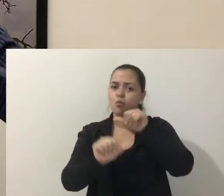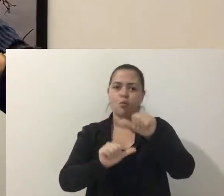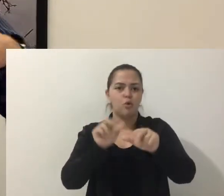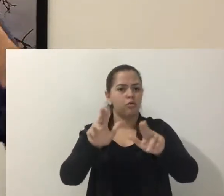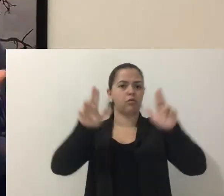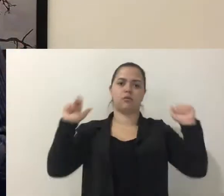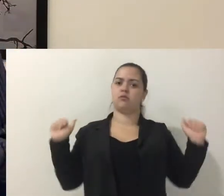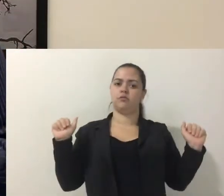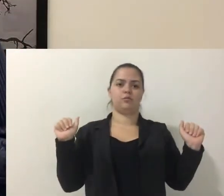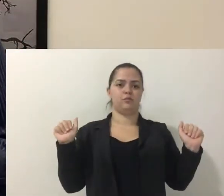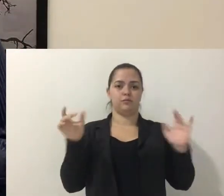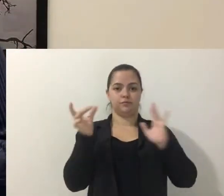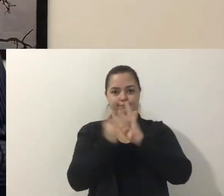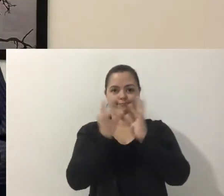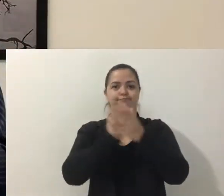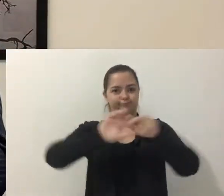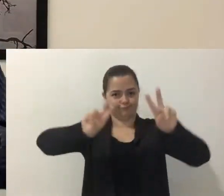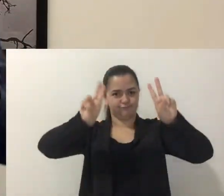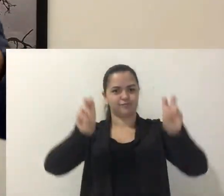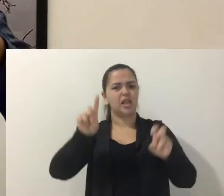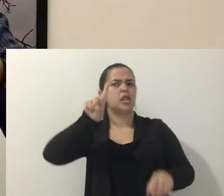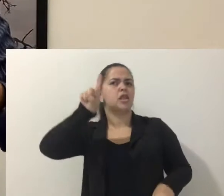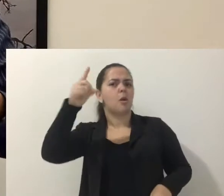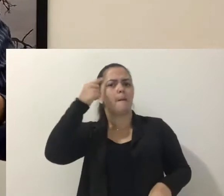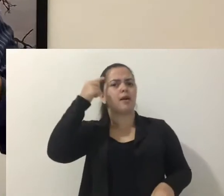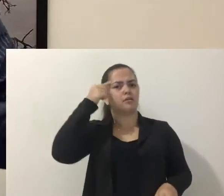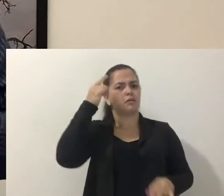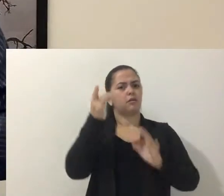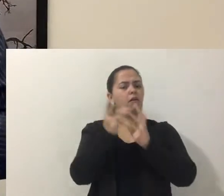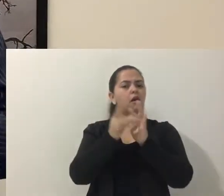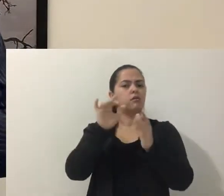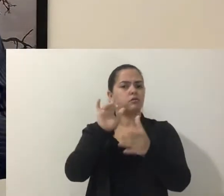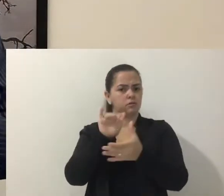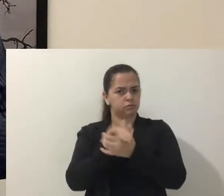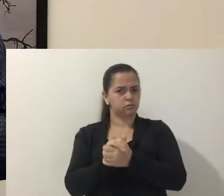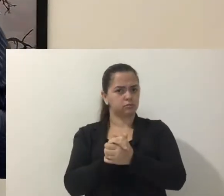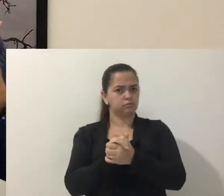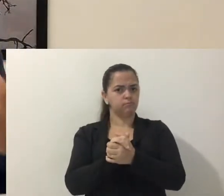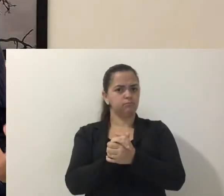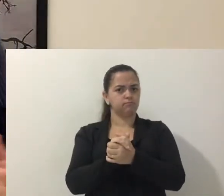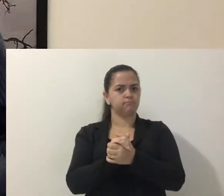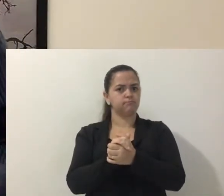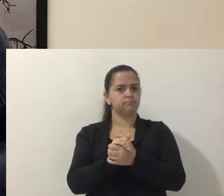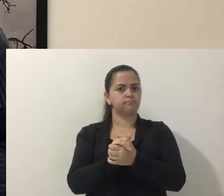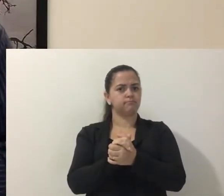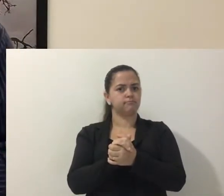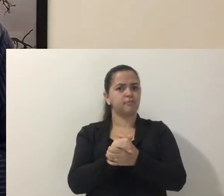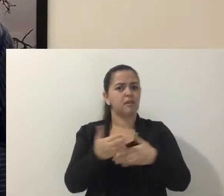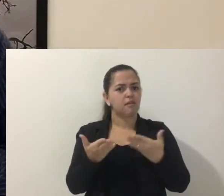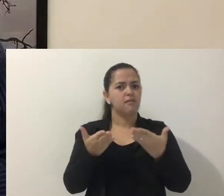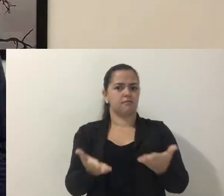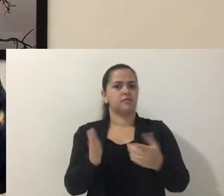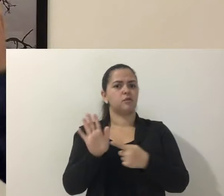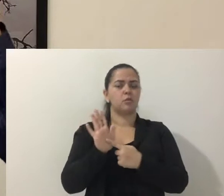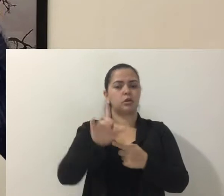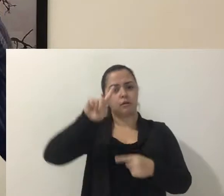quando Deus pensa sobre casamento, é isso que ele quer trazer para nós. Essa ideia de casamento